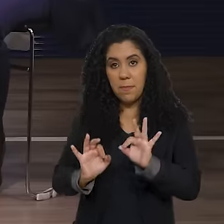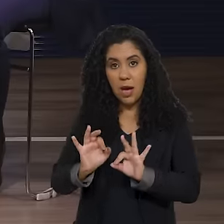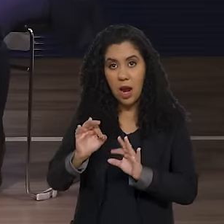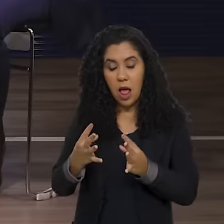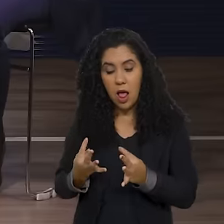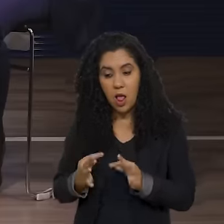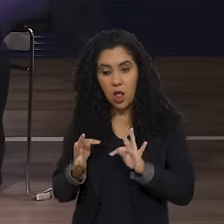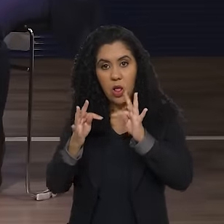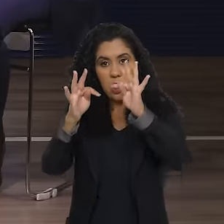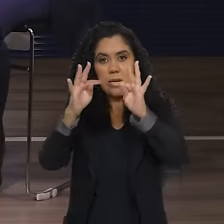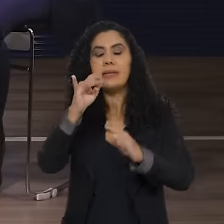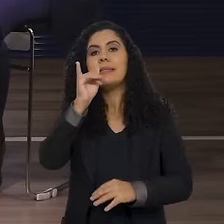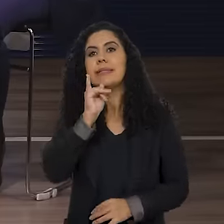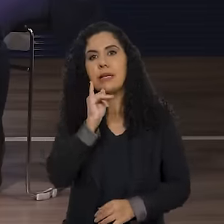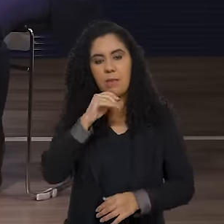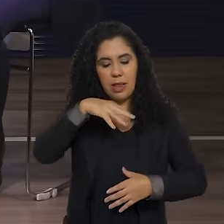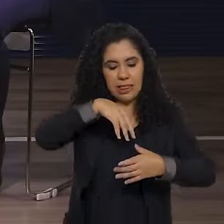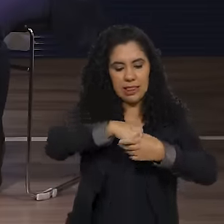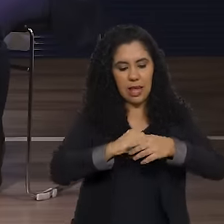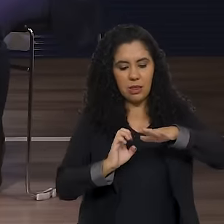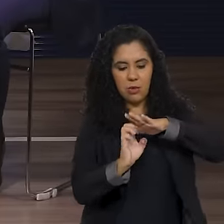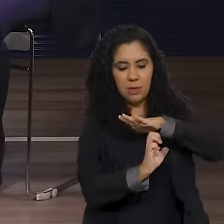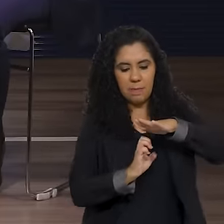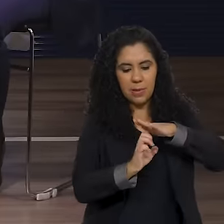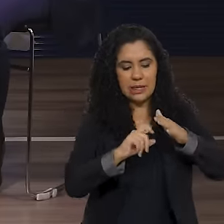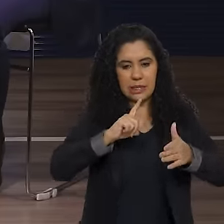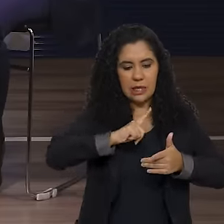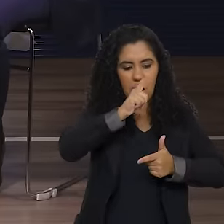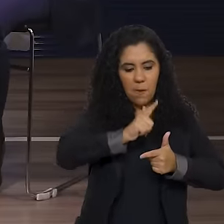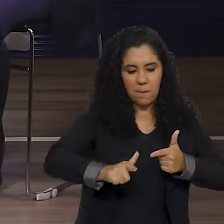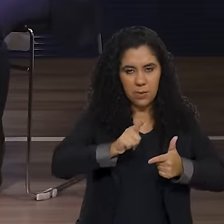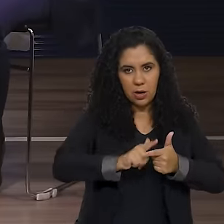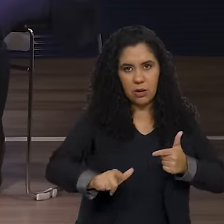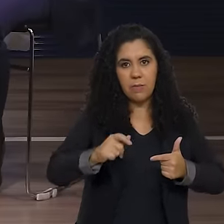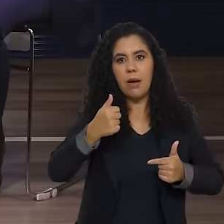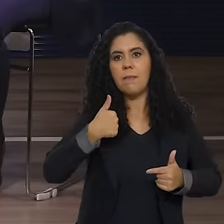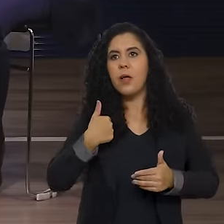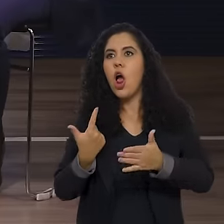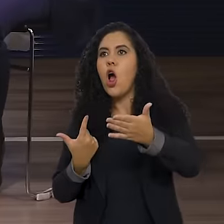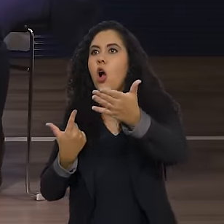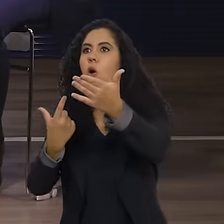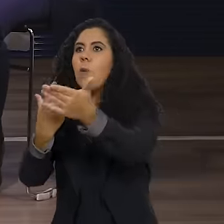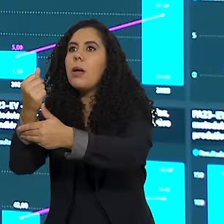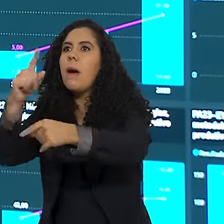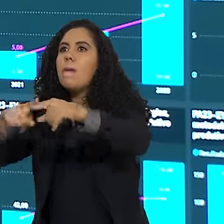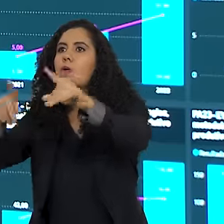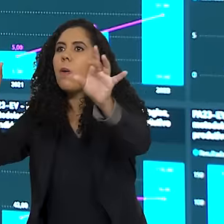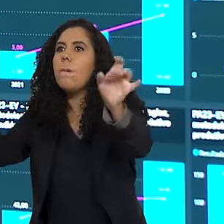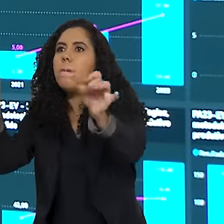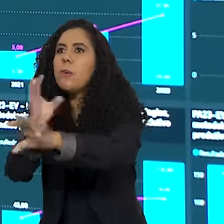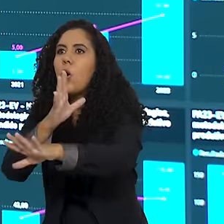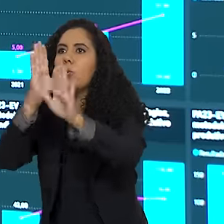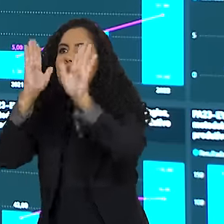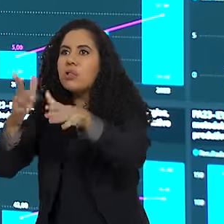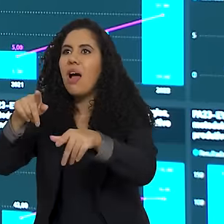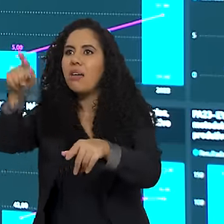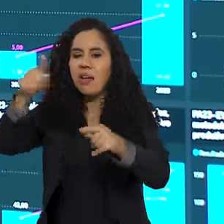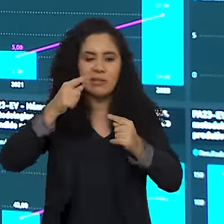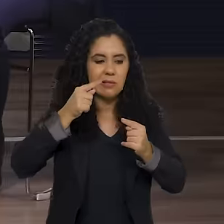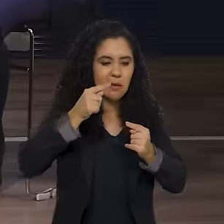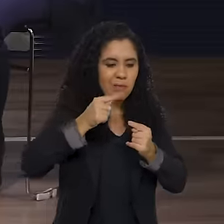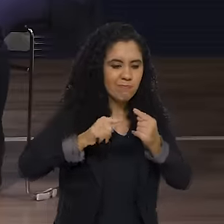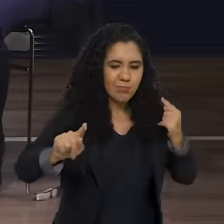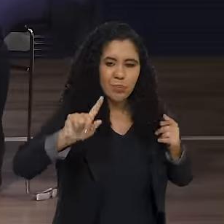tecnológica, você tem um problema na empresa e ao invés de comprar um produto de prateleira já pronto, que às vezes ele não se adequa